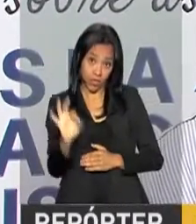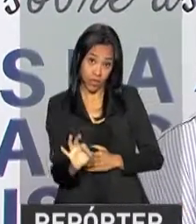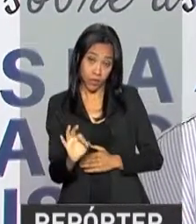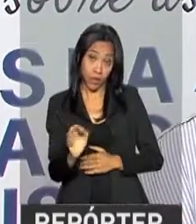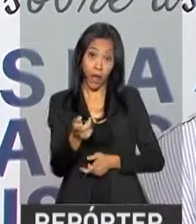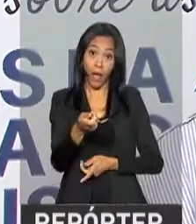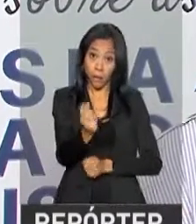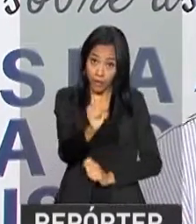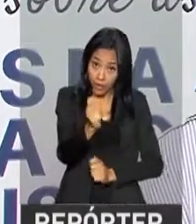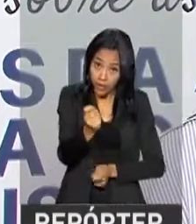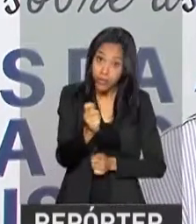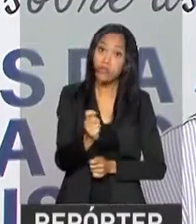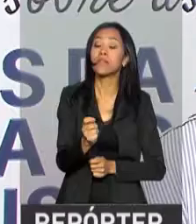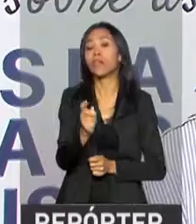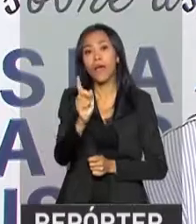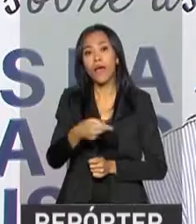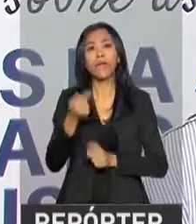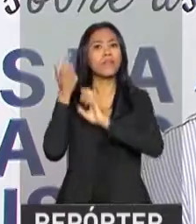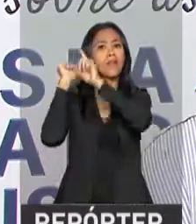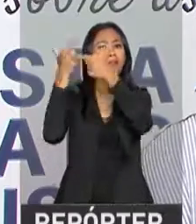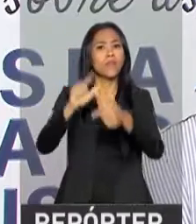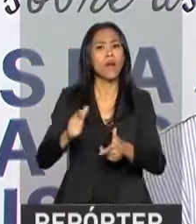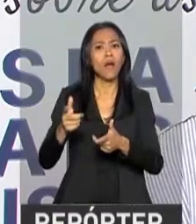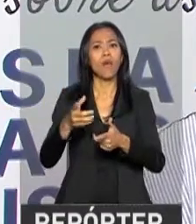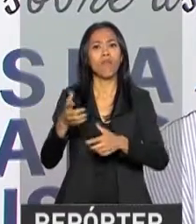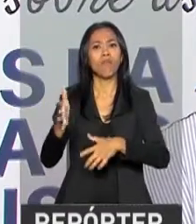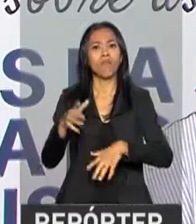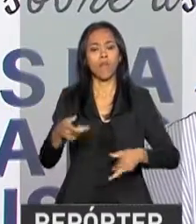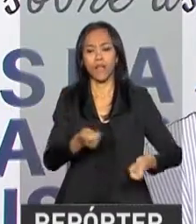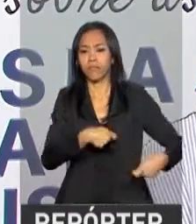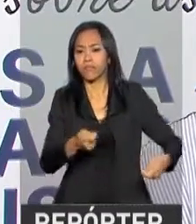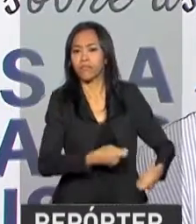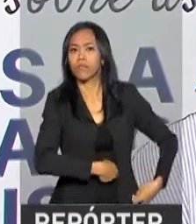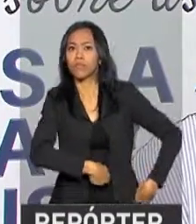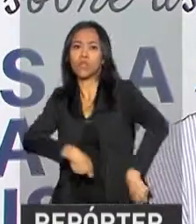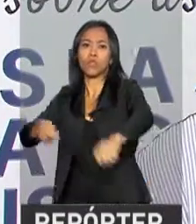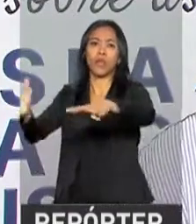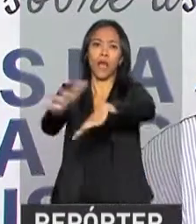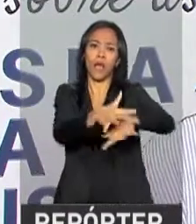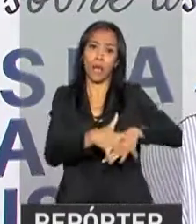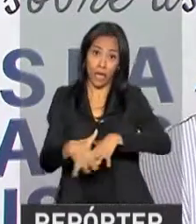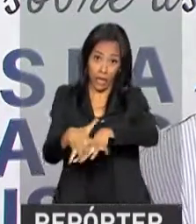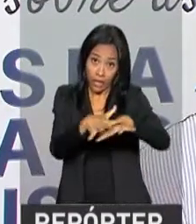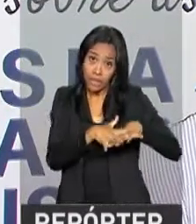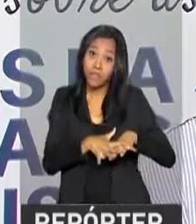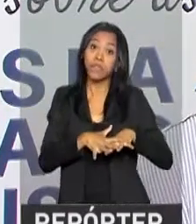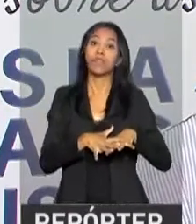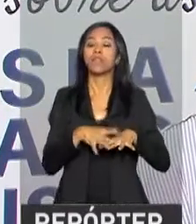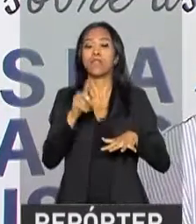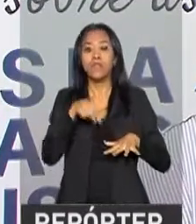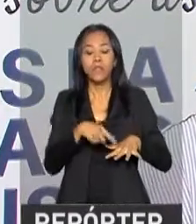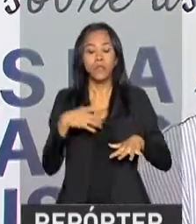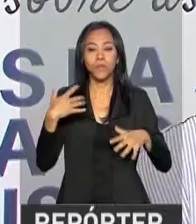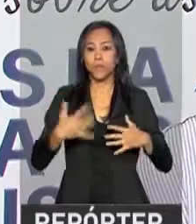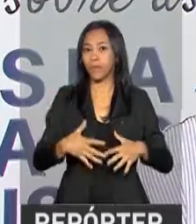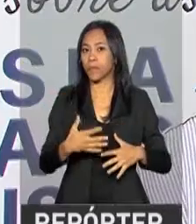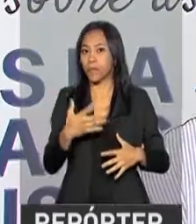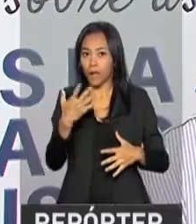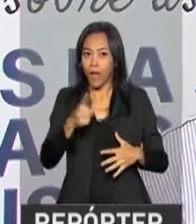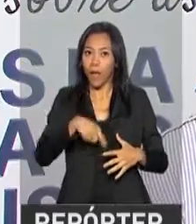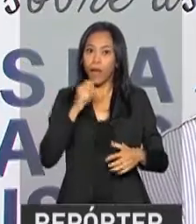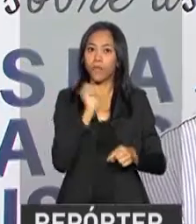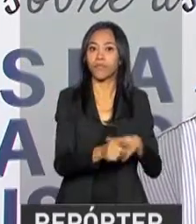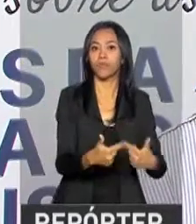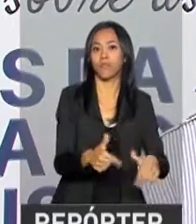é pesca do tipo tradicional né então promove um emprego e aonde que ela